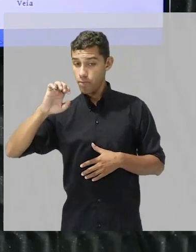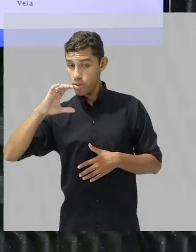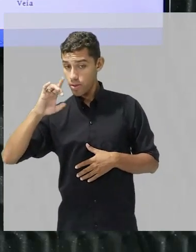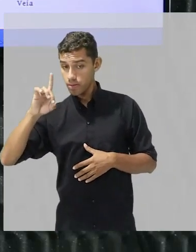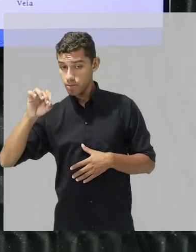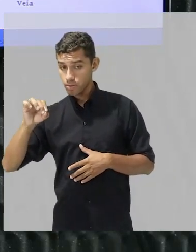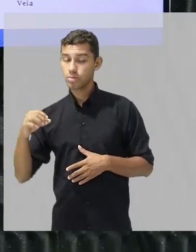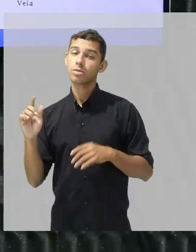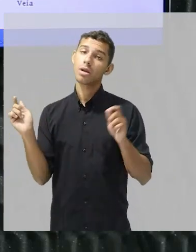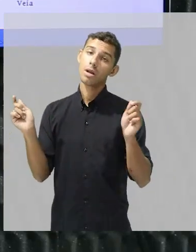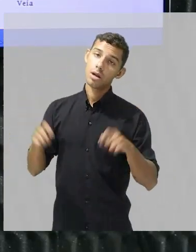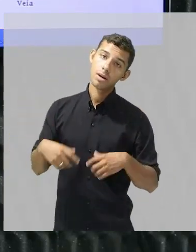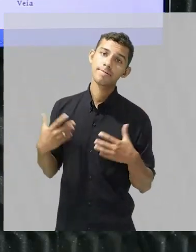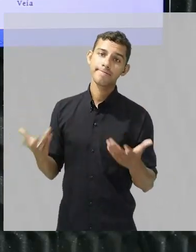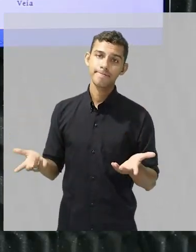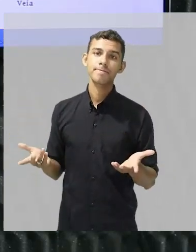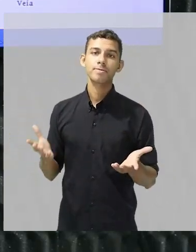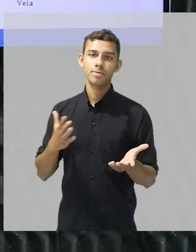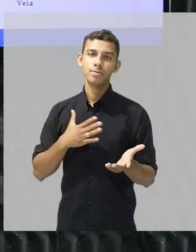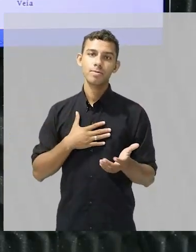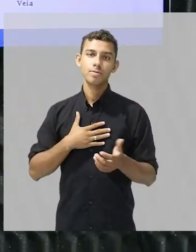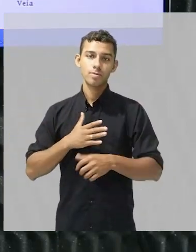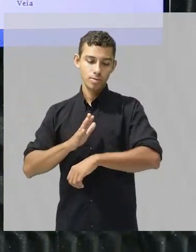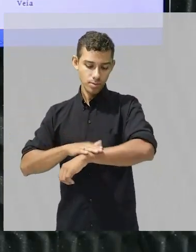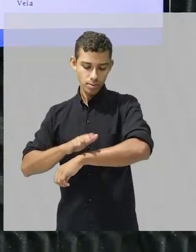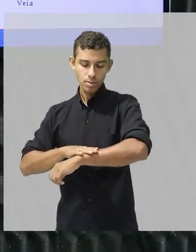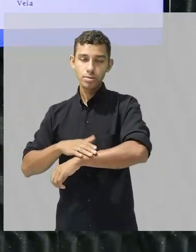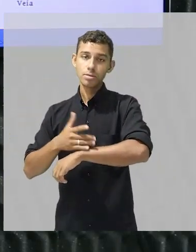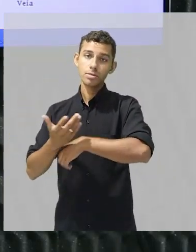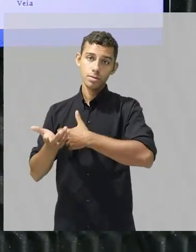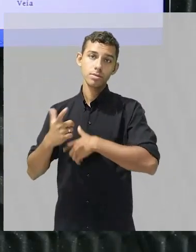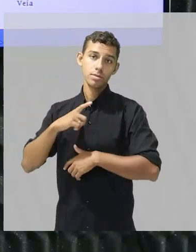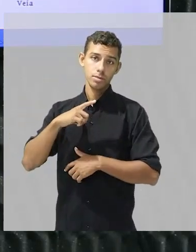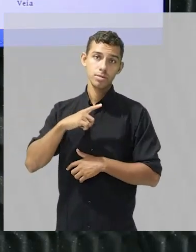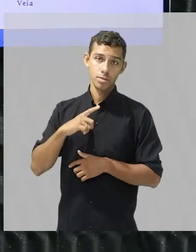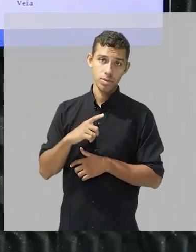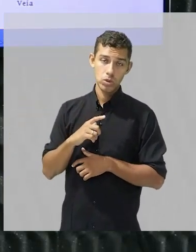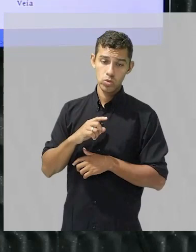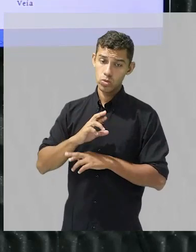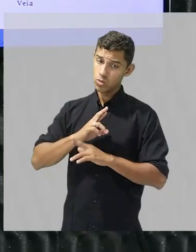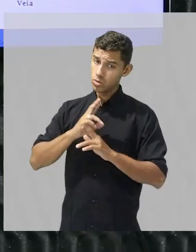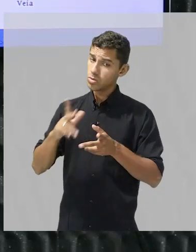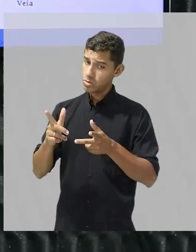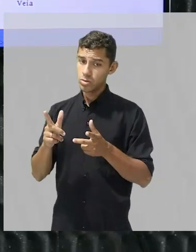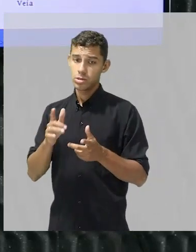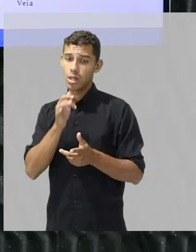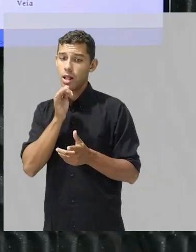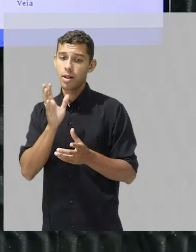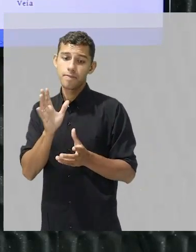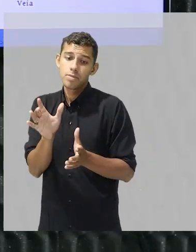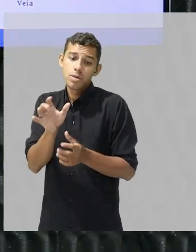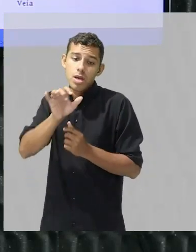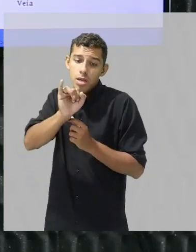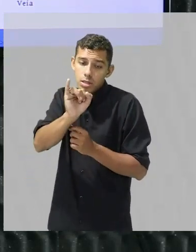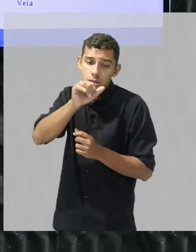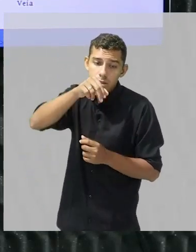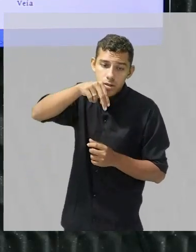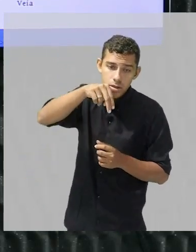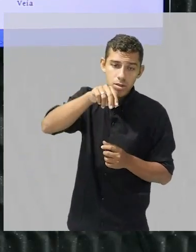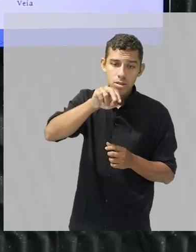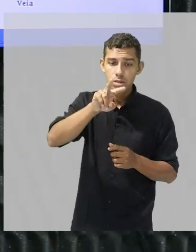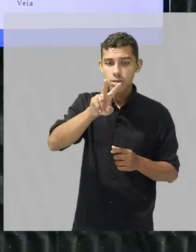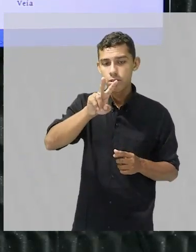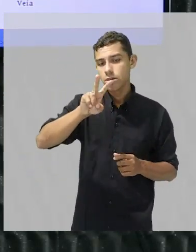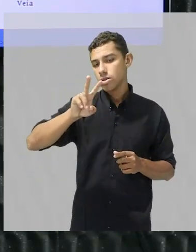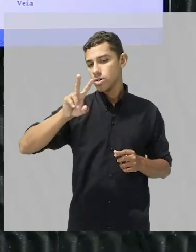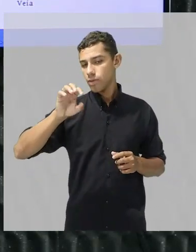ele logicamente, faz parte do tecido muscular e ele tem uma contração involuntária, tá? Então,